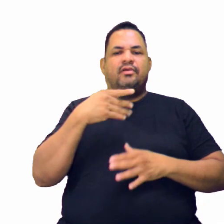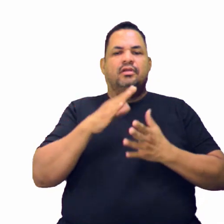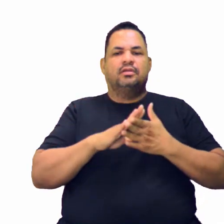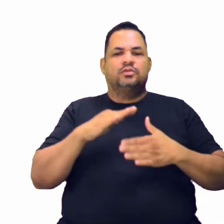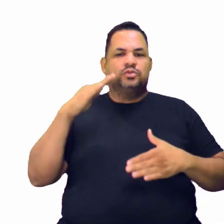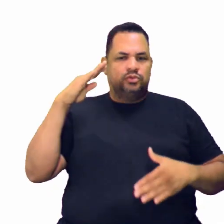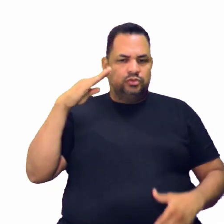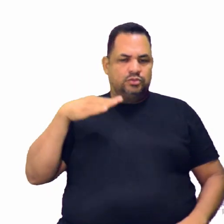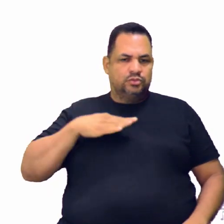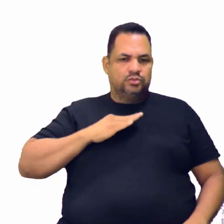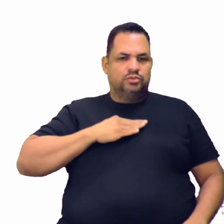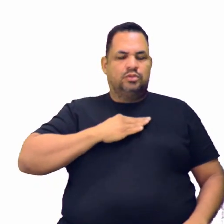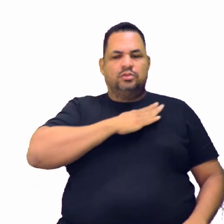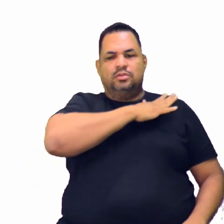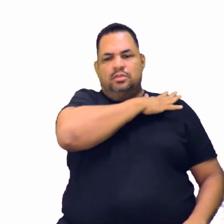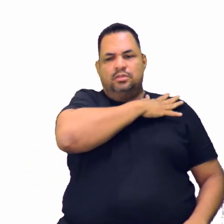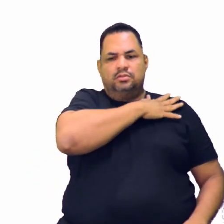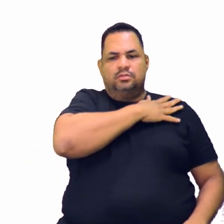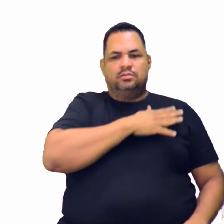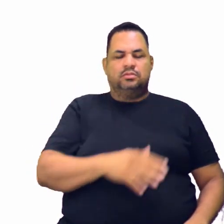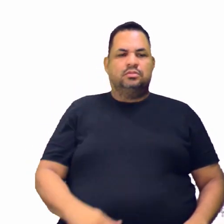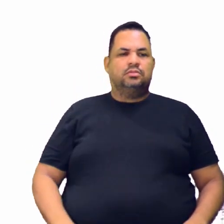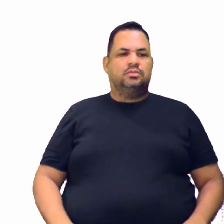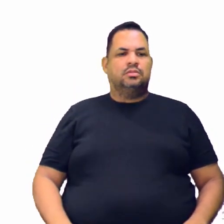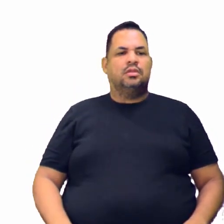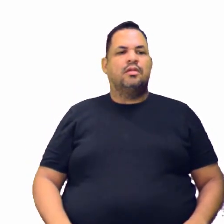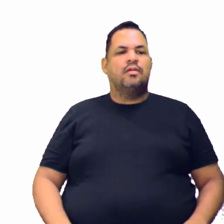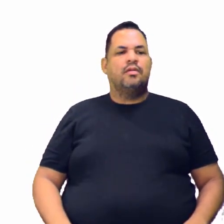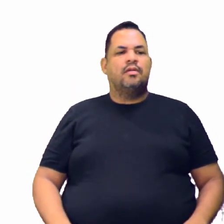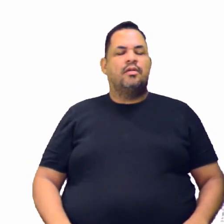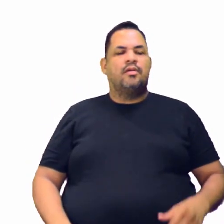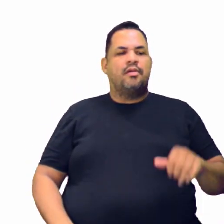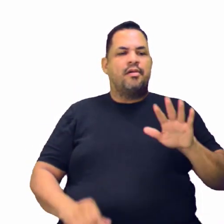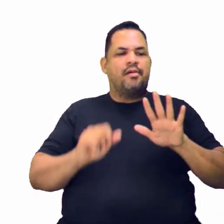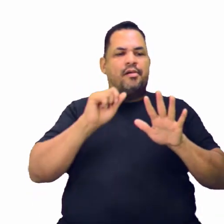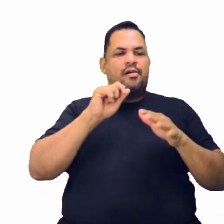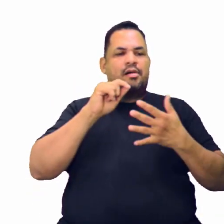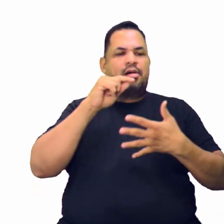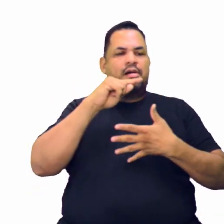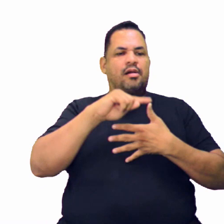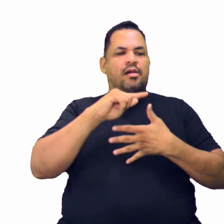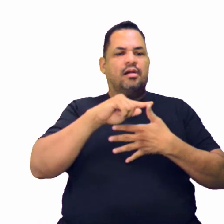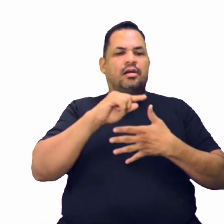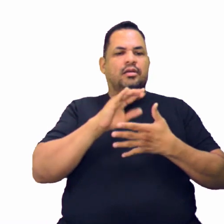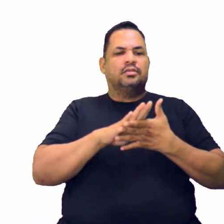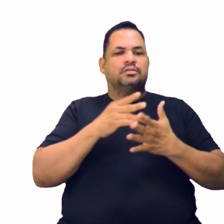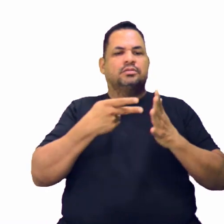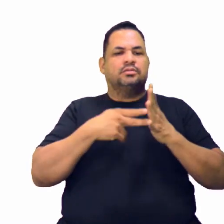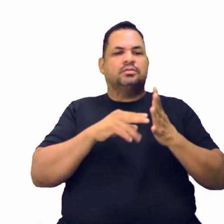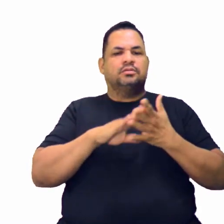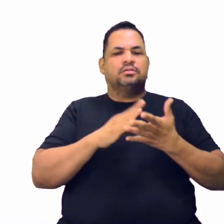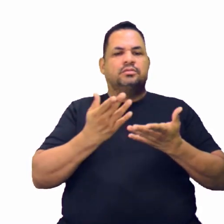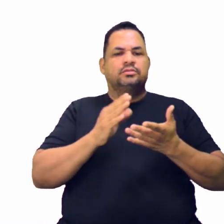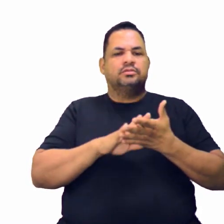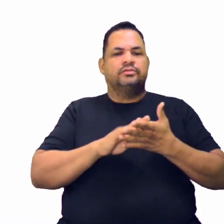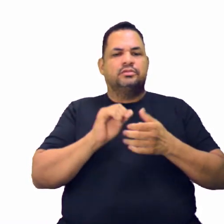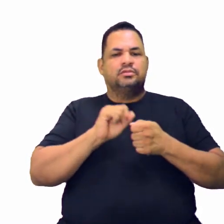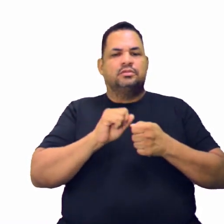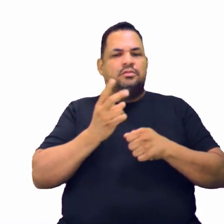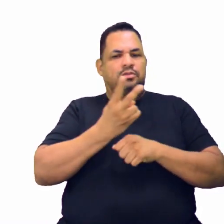soldado. Olha só. A. Sentido com o que lhe fizeram, não os procurou